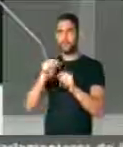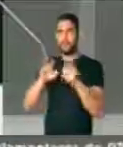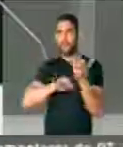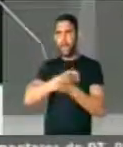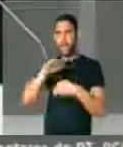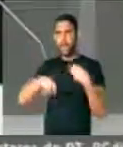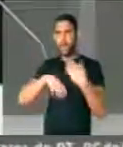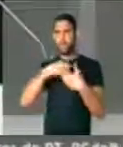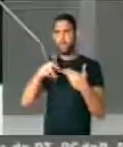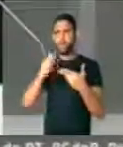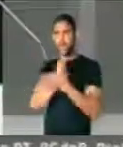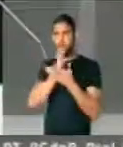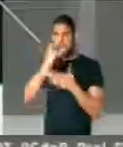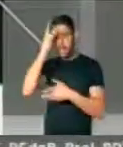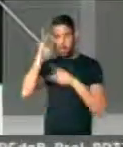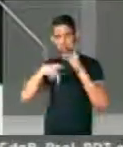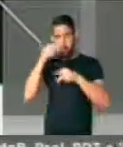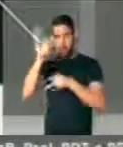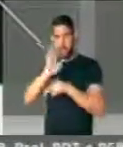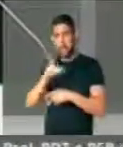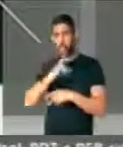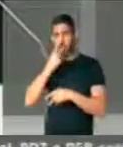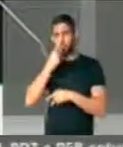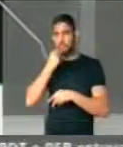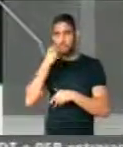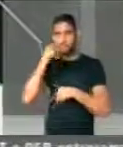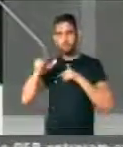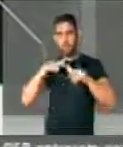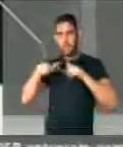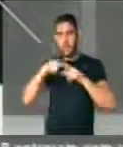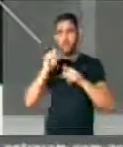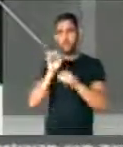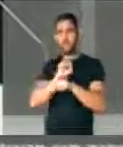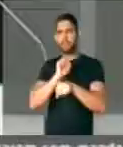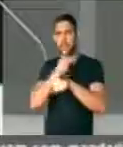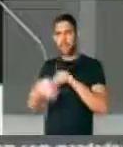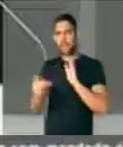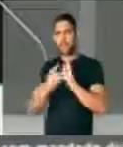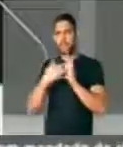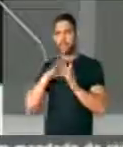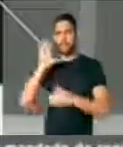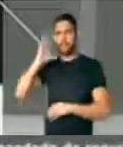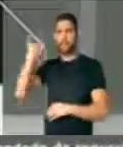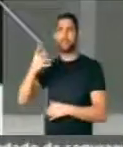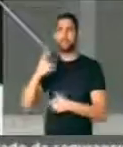mas aquele cidadão, aquela cidadã, aquele trabalhador que espera que essa casa tome uma decisão.